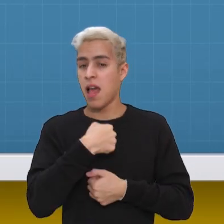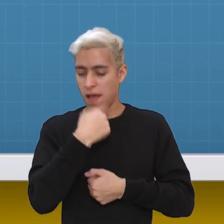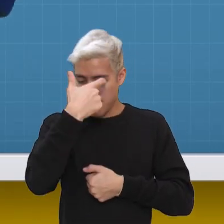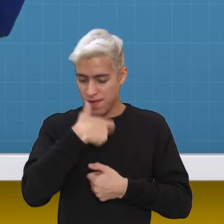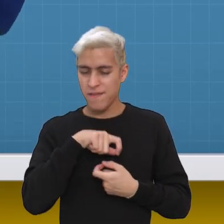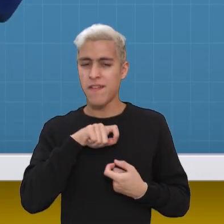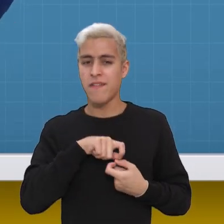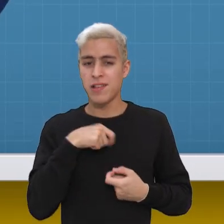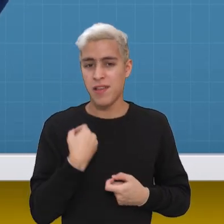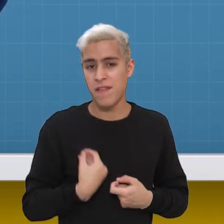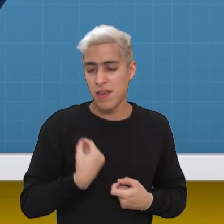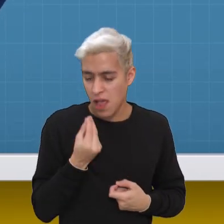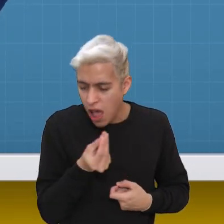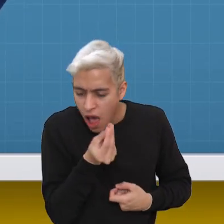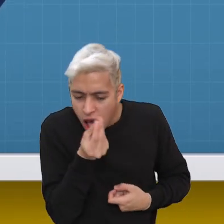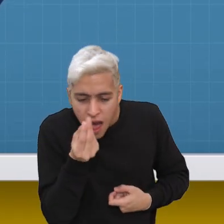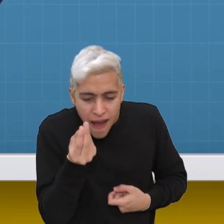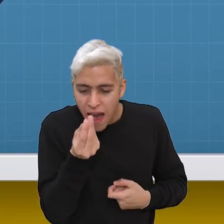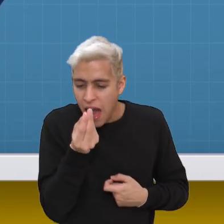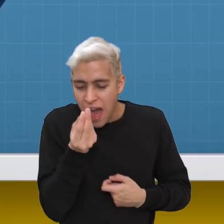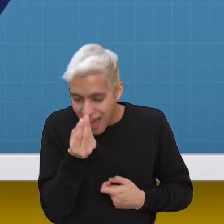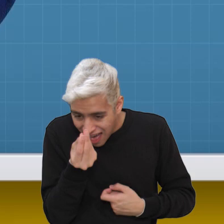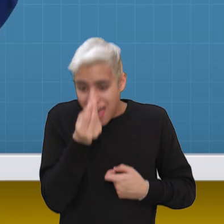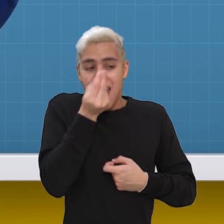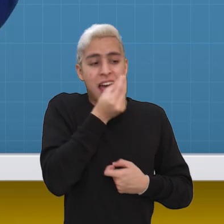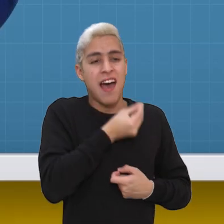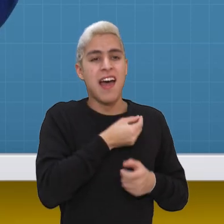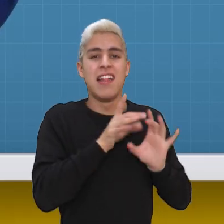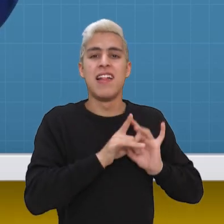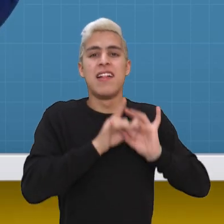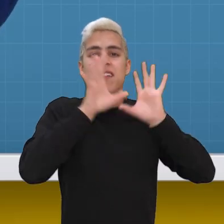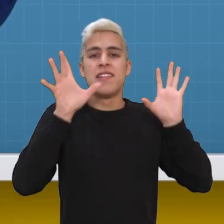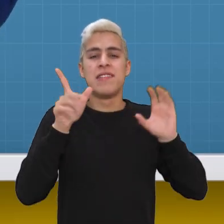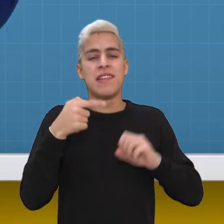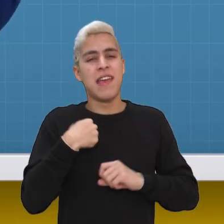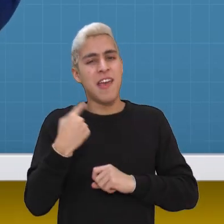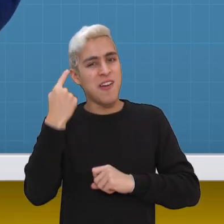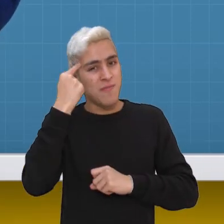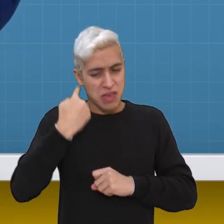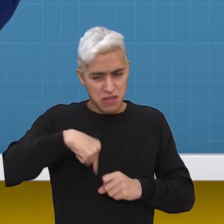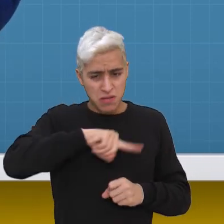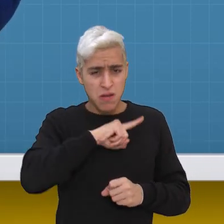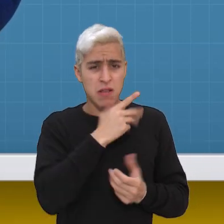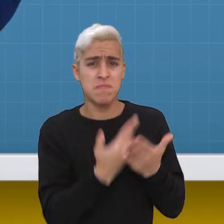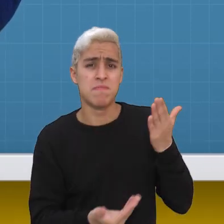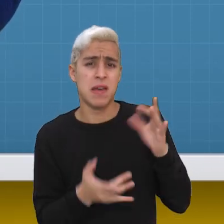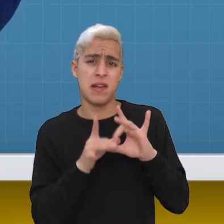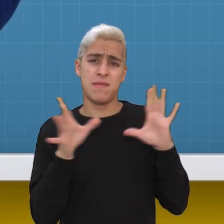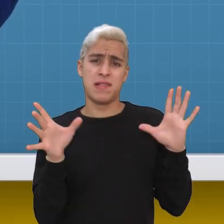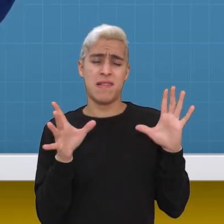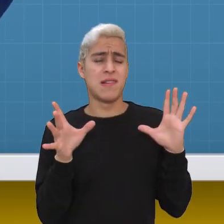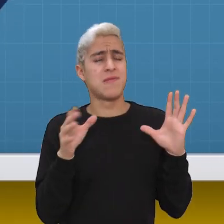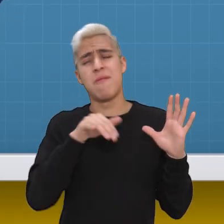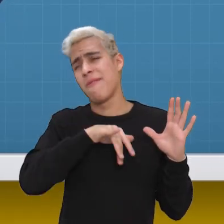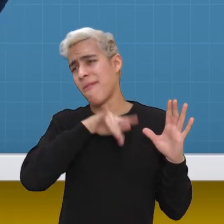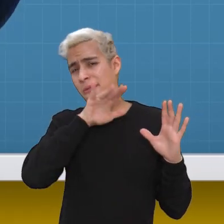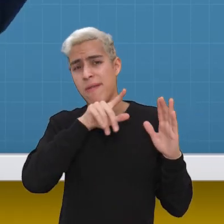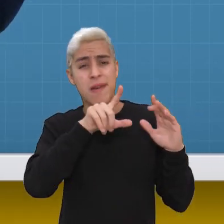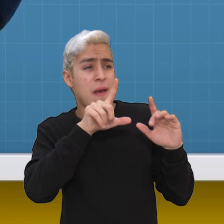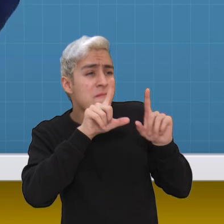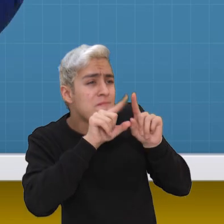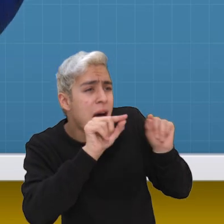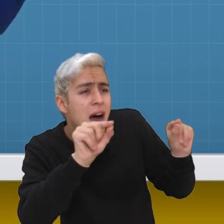Eu vou fazer a minha vida para que eu possa ser livre. Eu penso que quando a gente perde a liberdade não é legal. E para